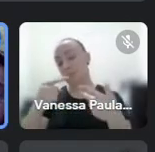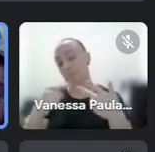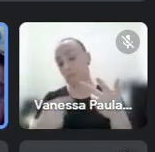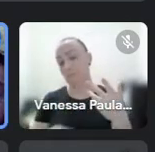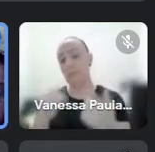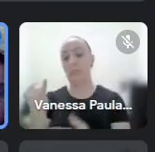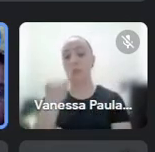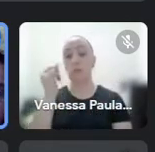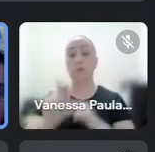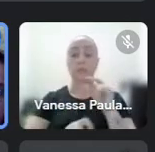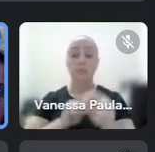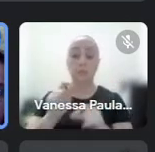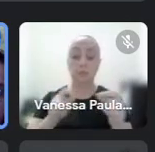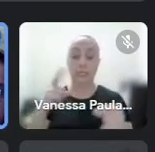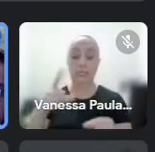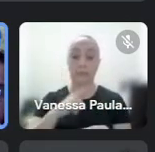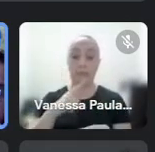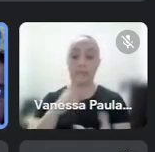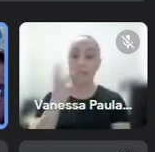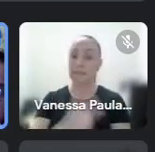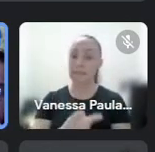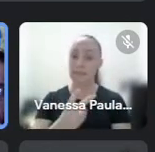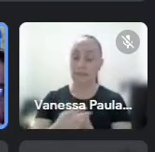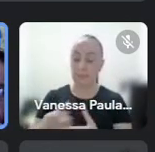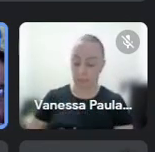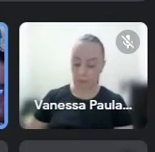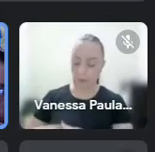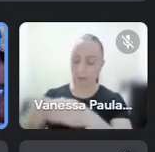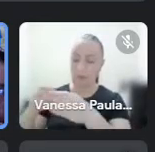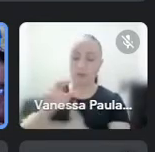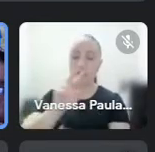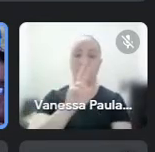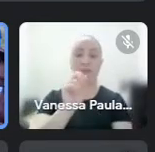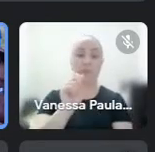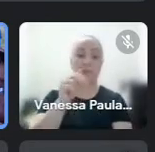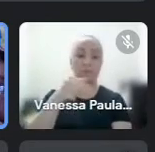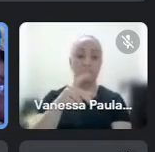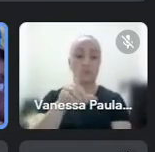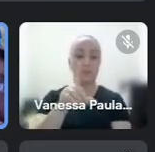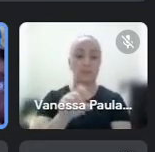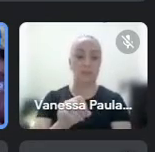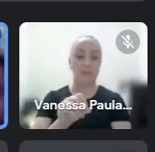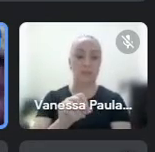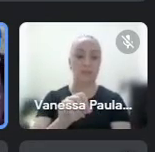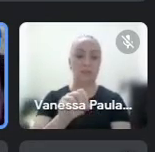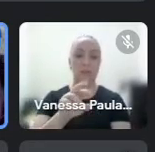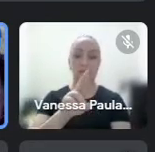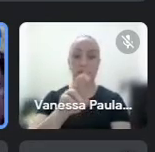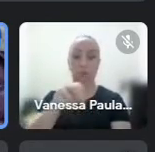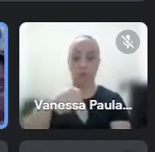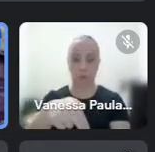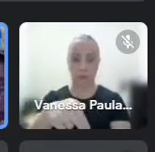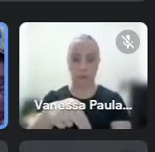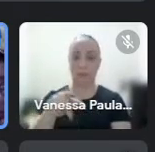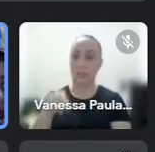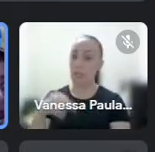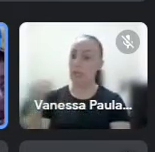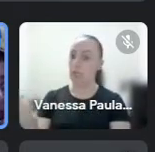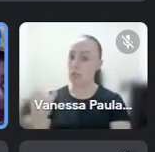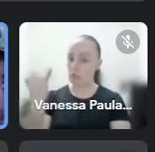Importante também eu ter uma garrafa de Van Dorn, porque em alguns locais eu tenho profundidade. É importante a gente, às